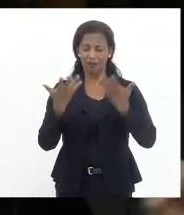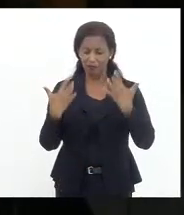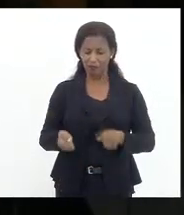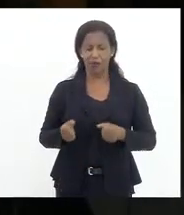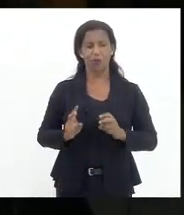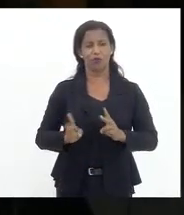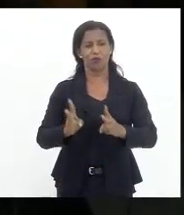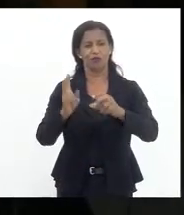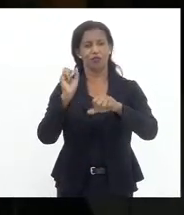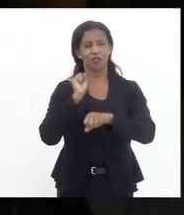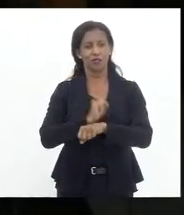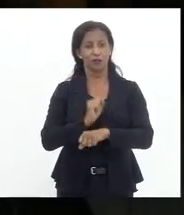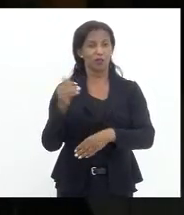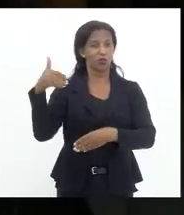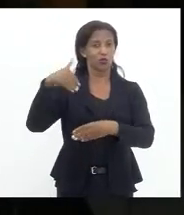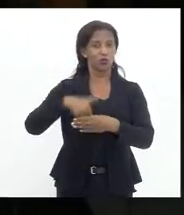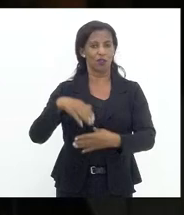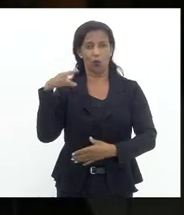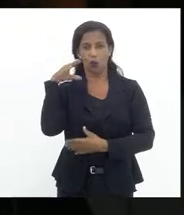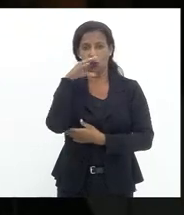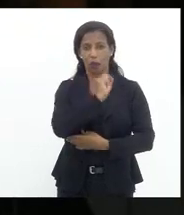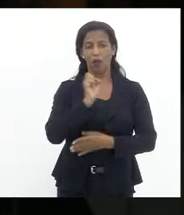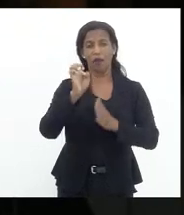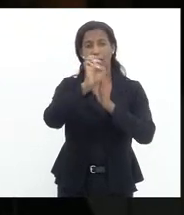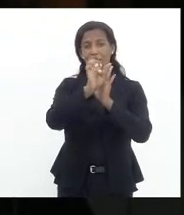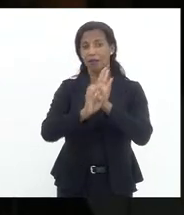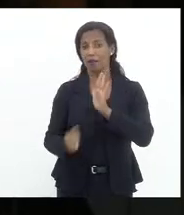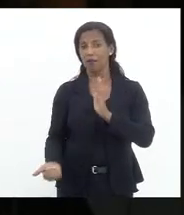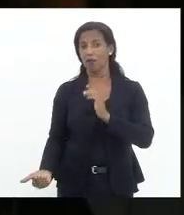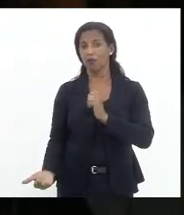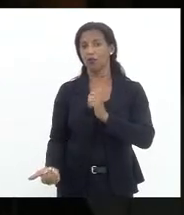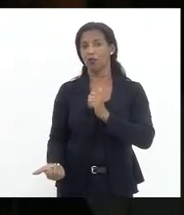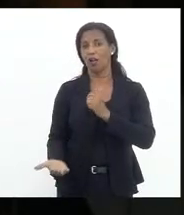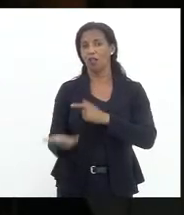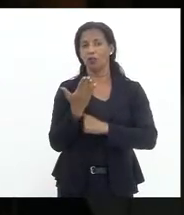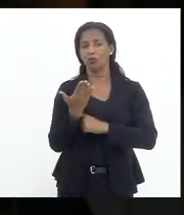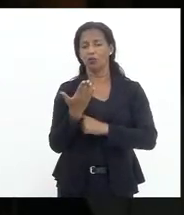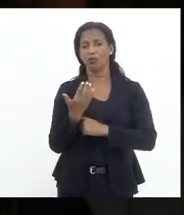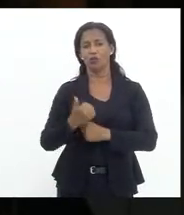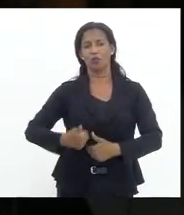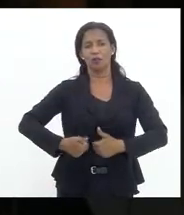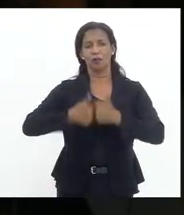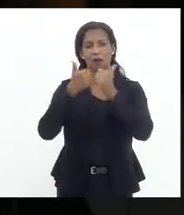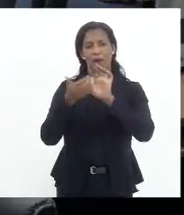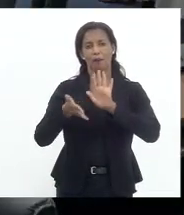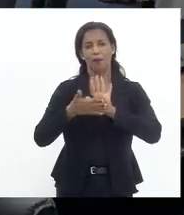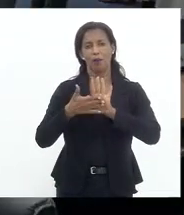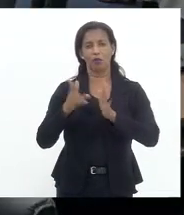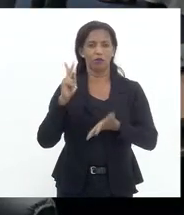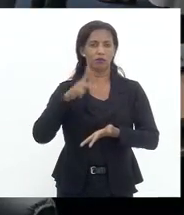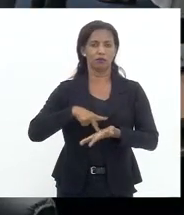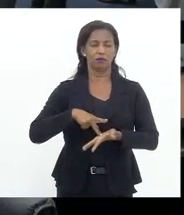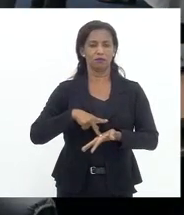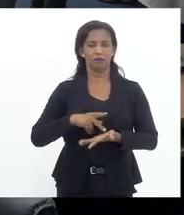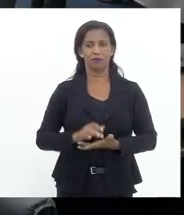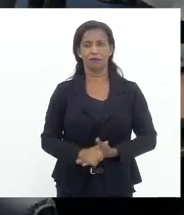frente. Espero que a gente consiga votar em breve tempo e que as emendas nos ajudem a melhorar a proposta original.